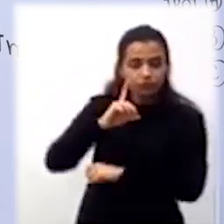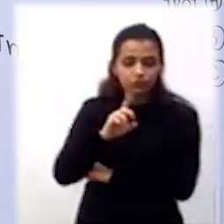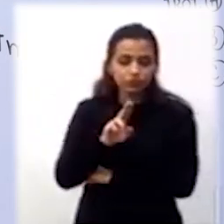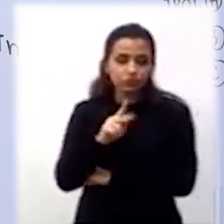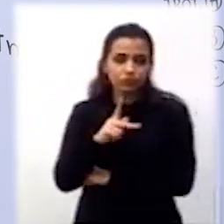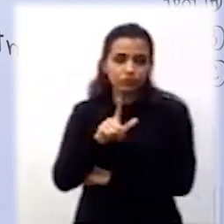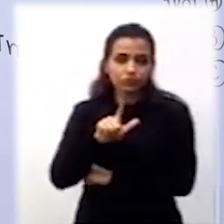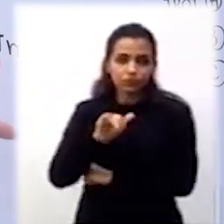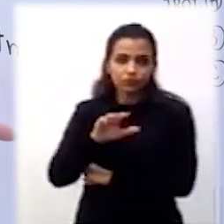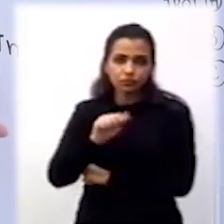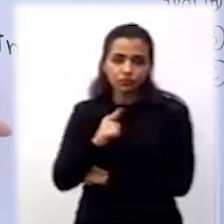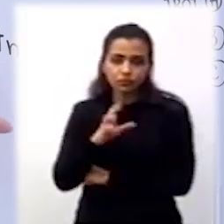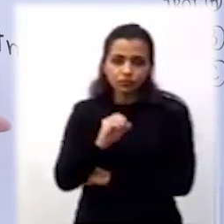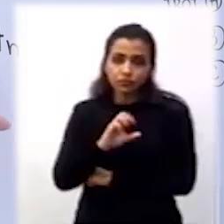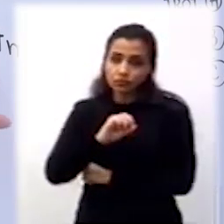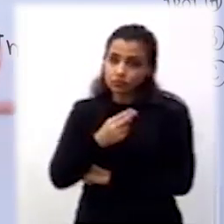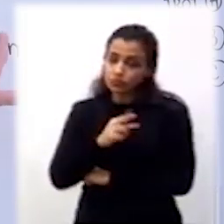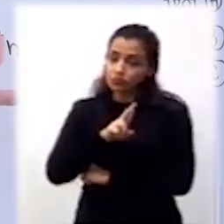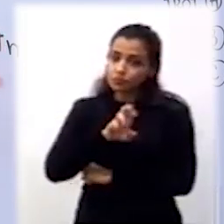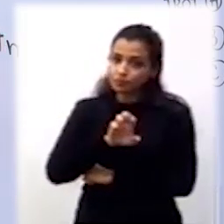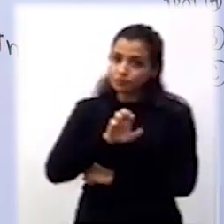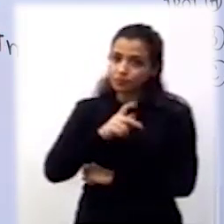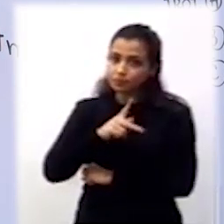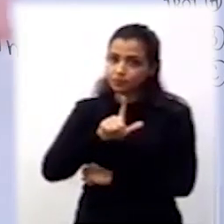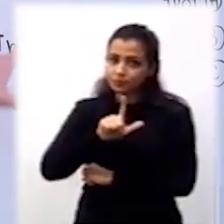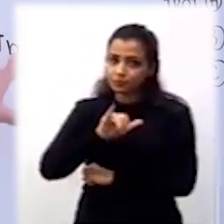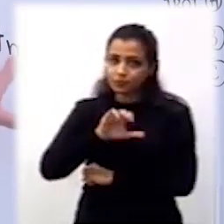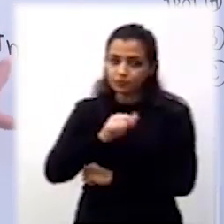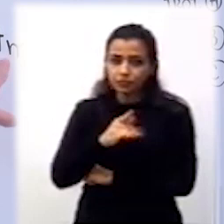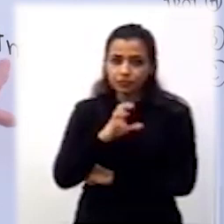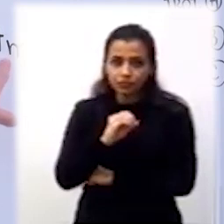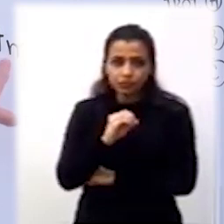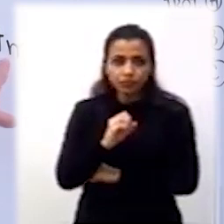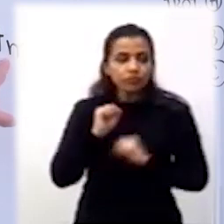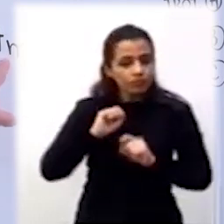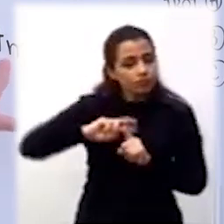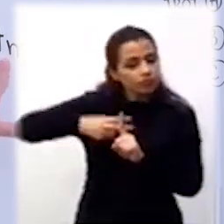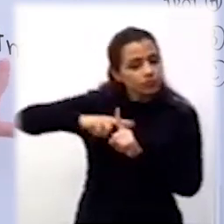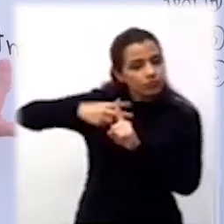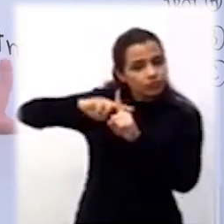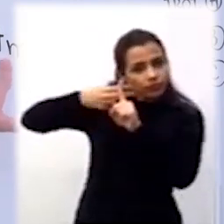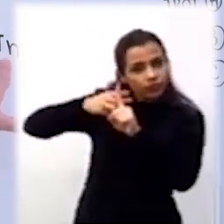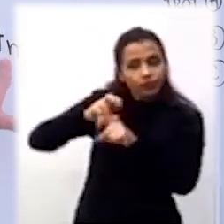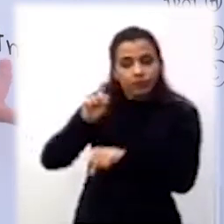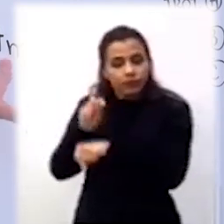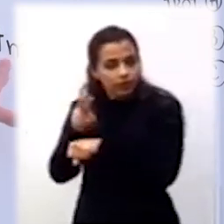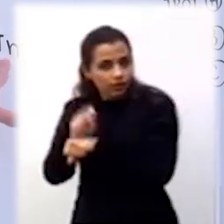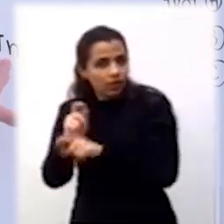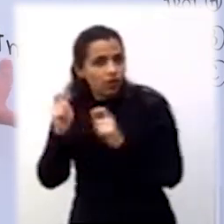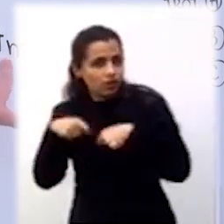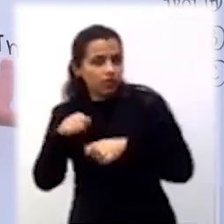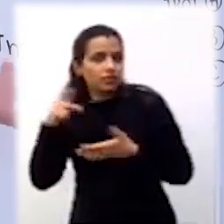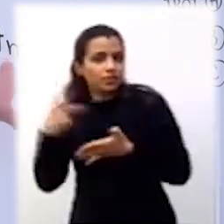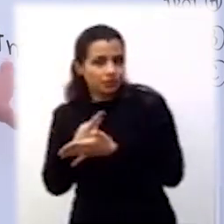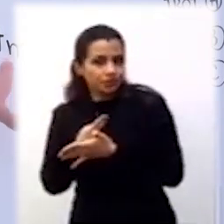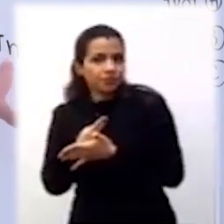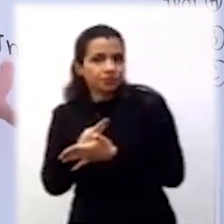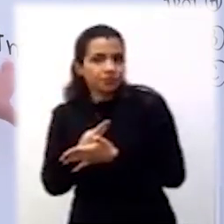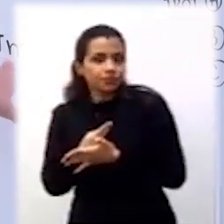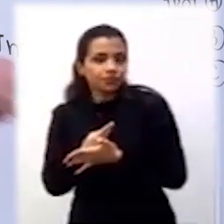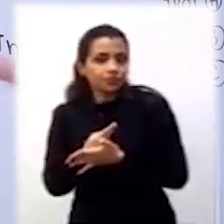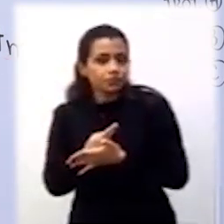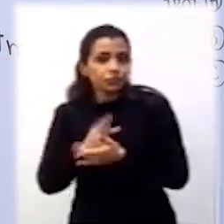replicação, tá? Assim como o RNA, ele pode produzir outra molécula de RNA, alguns vírus podem fazer isso, a gente chama isso